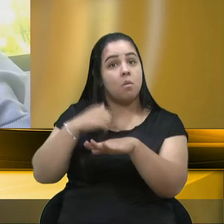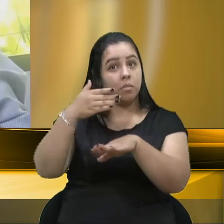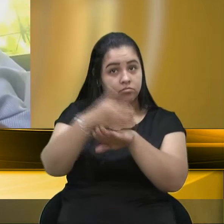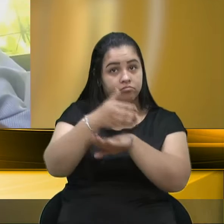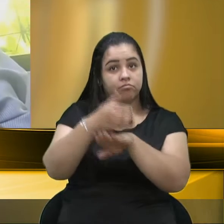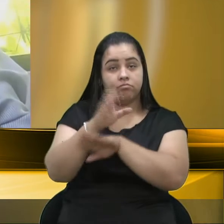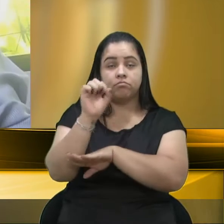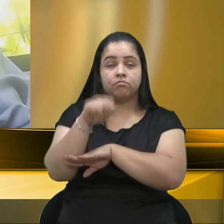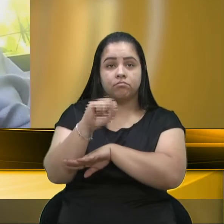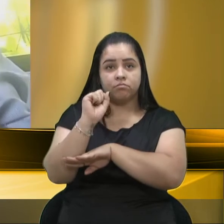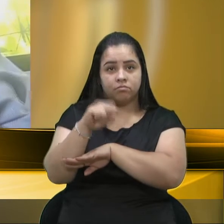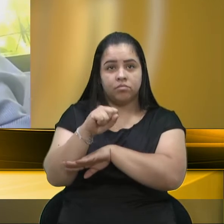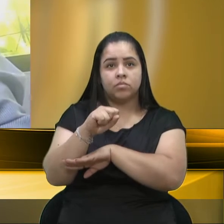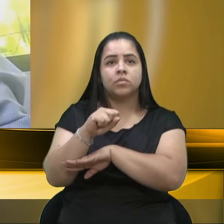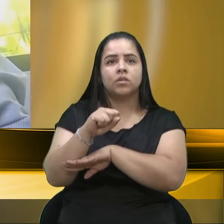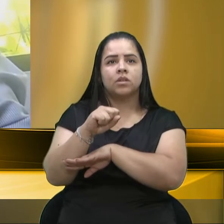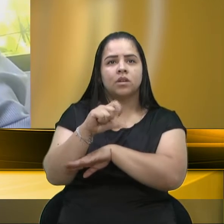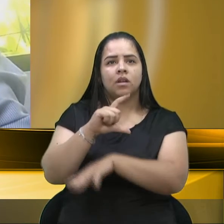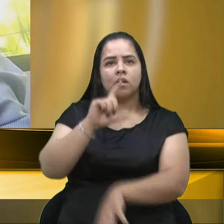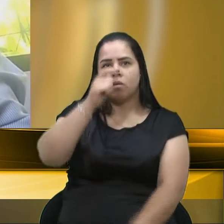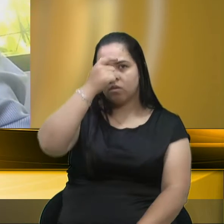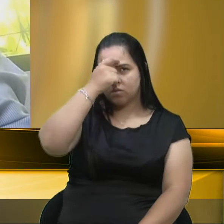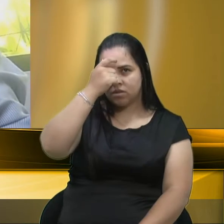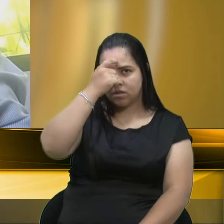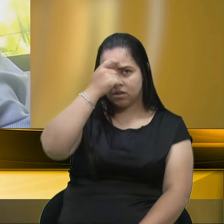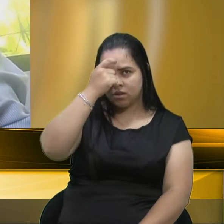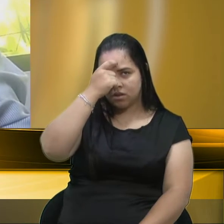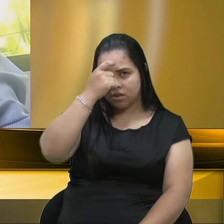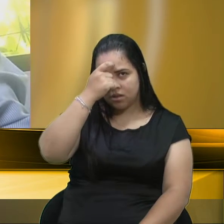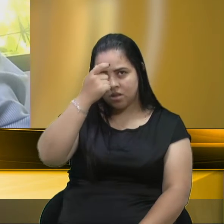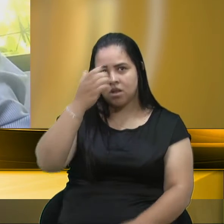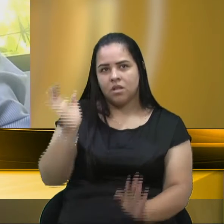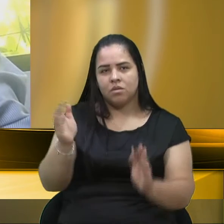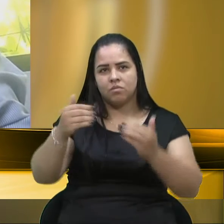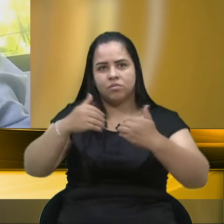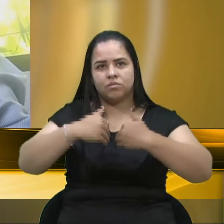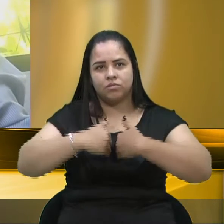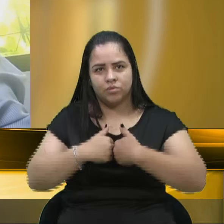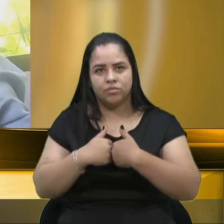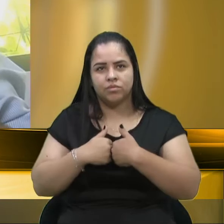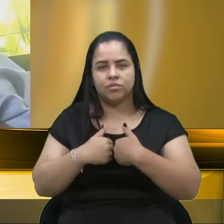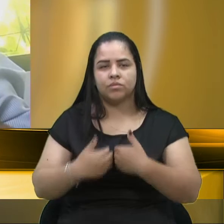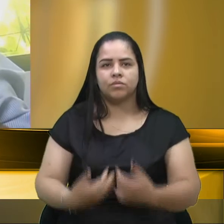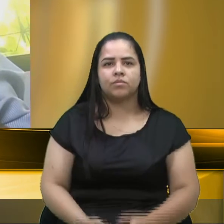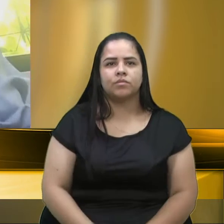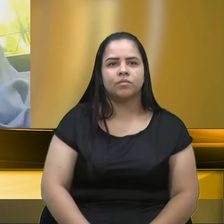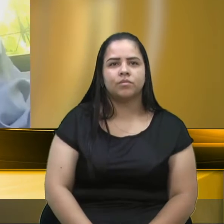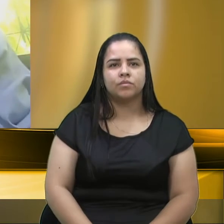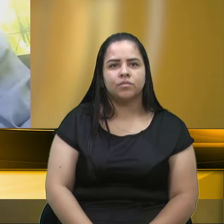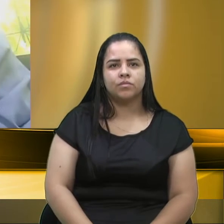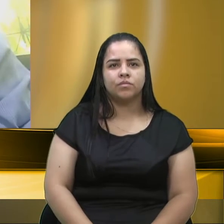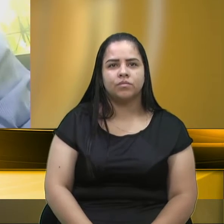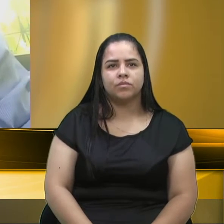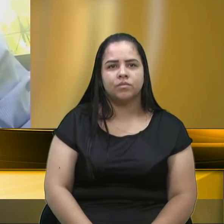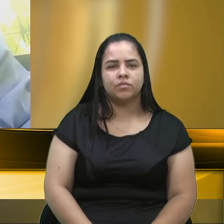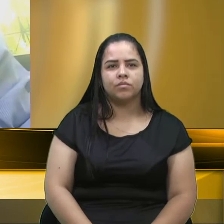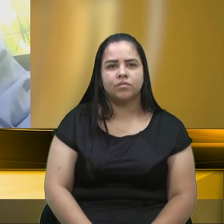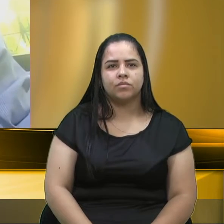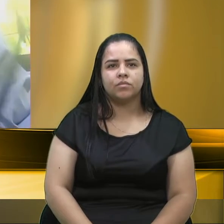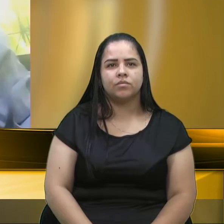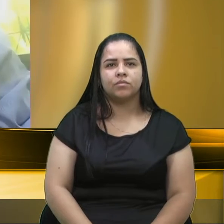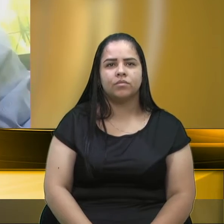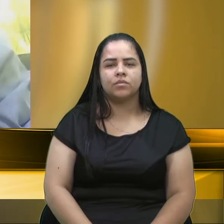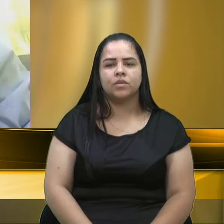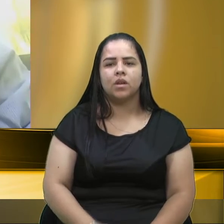sim, conscientização do transtorno do espectro autista. Então, as servidoras